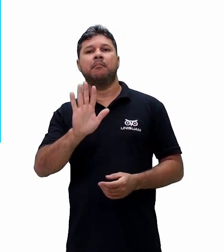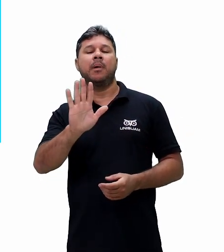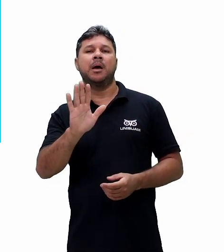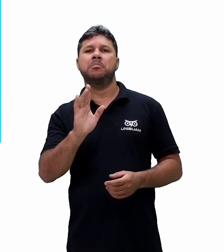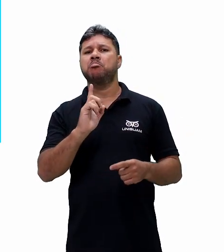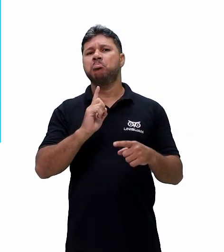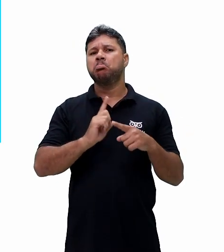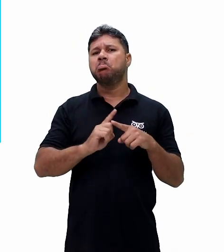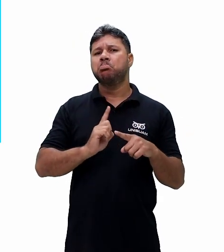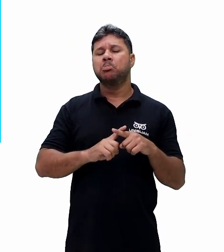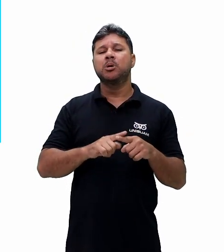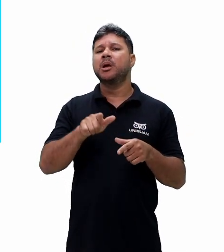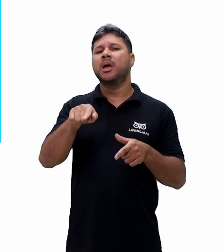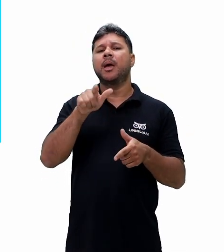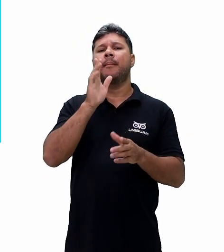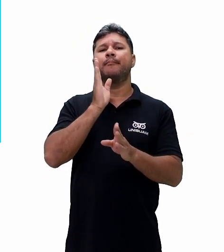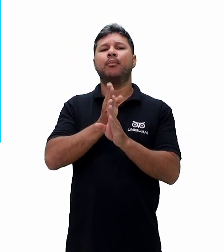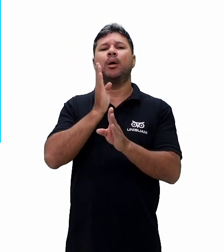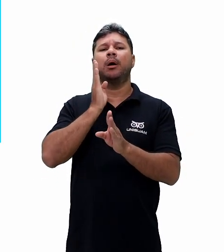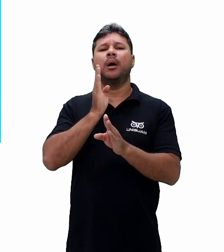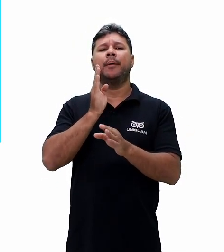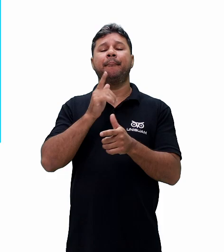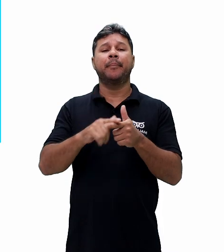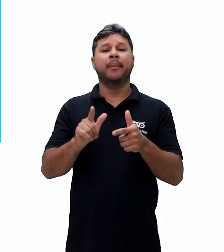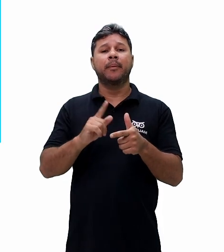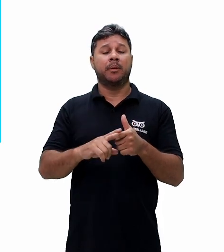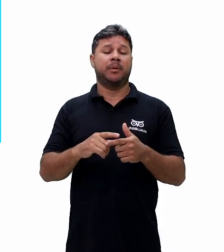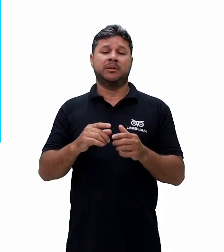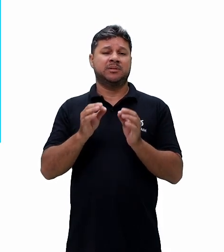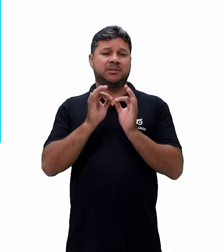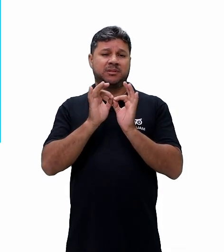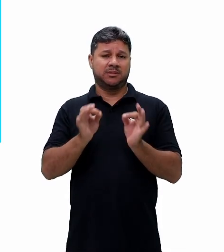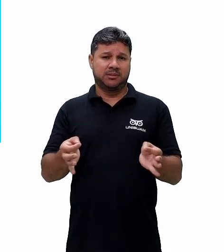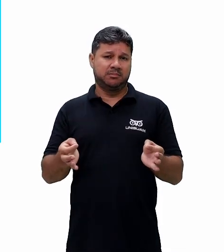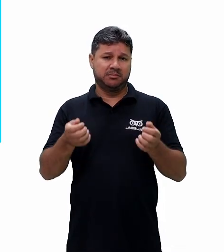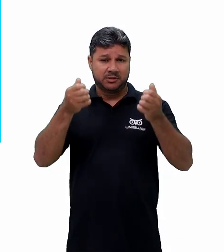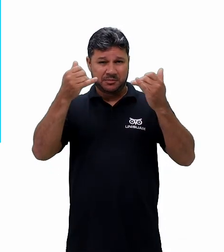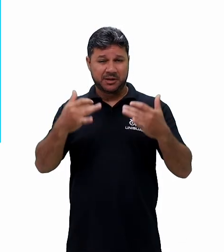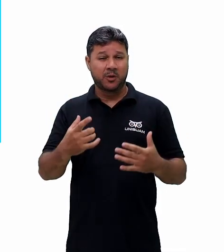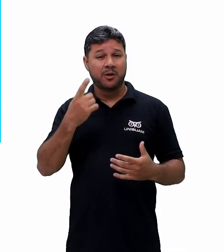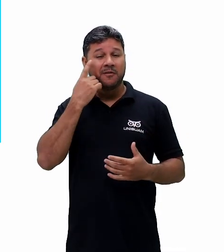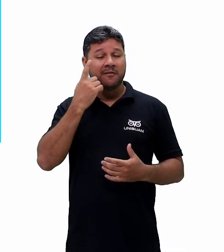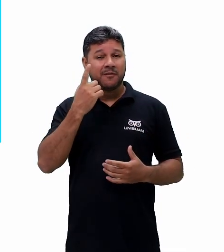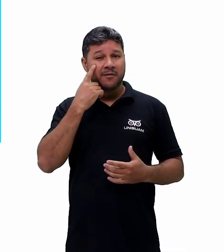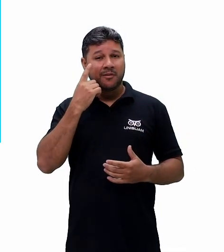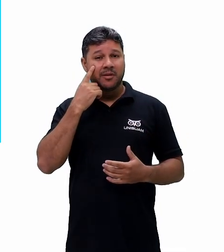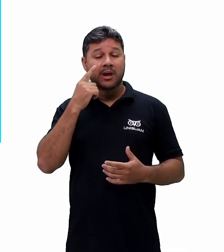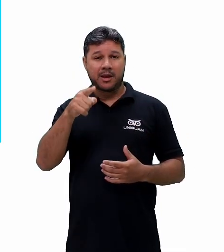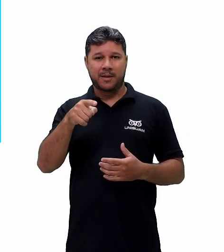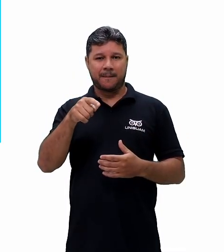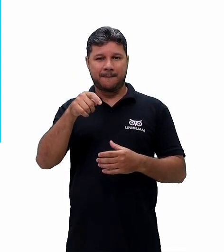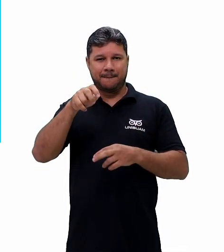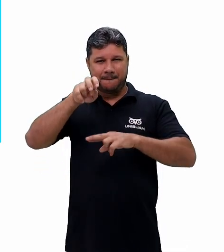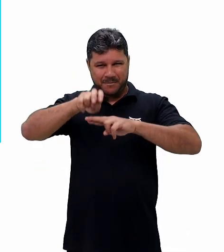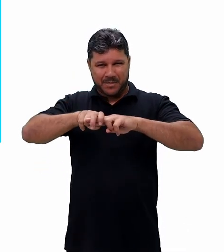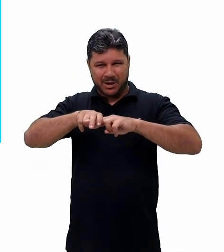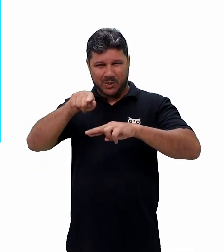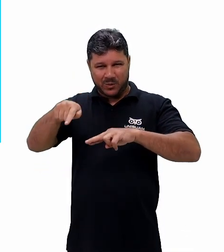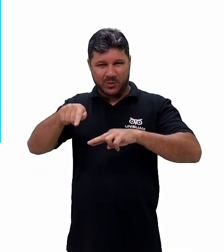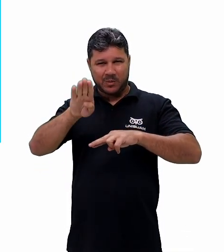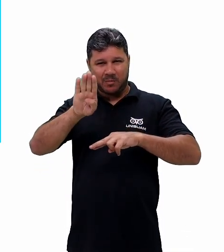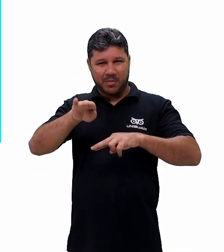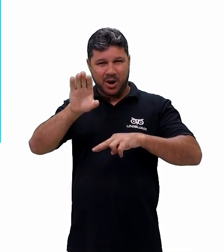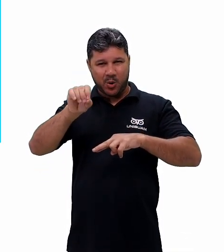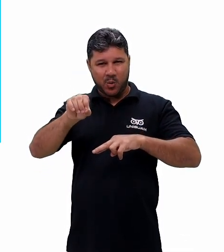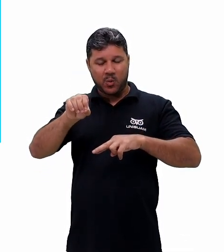Professor Fábio, e por que isso seria um problema? Simples, eu explico. Está vendo aqui, ó, o banco de Wells?